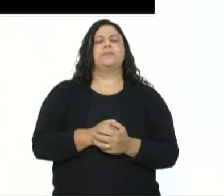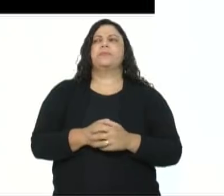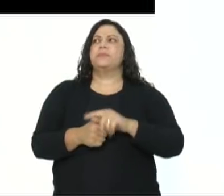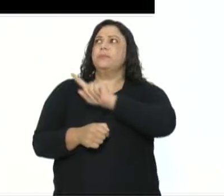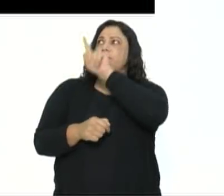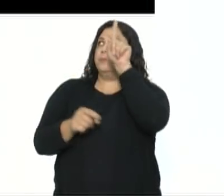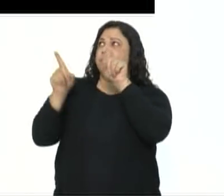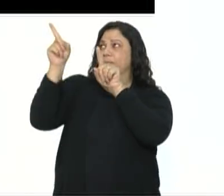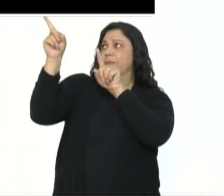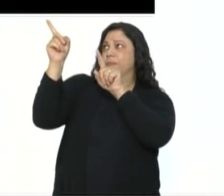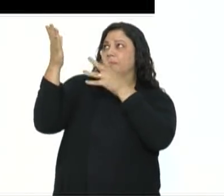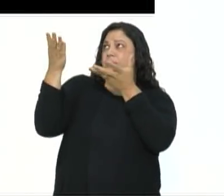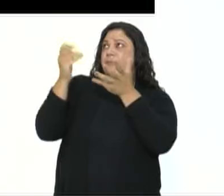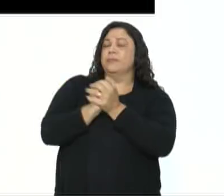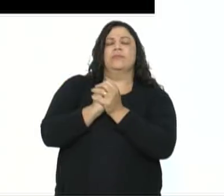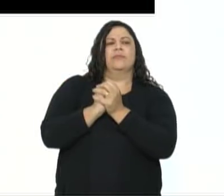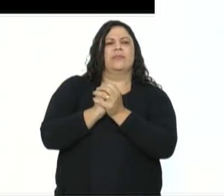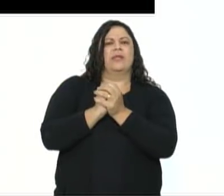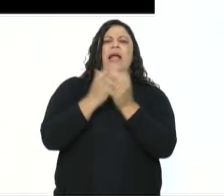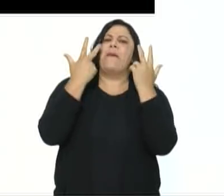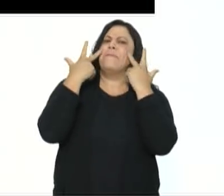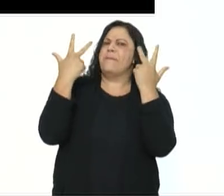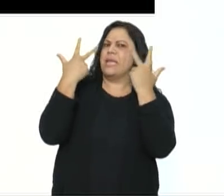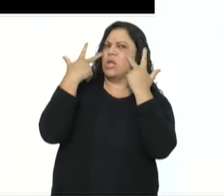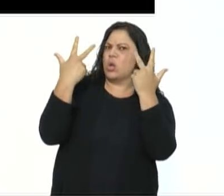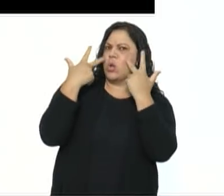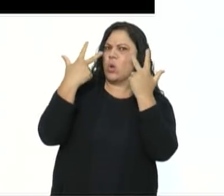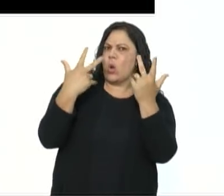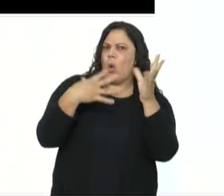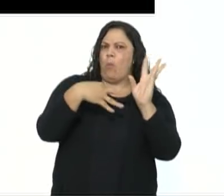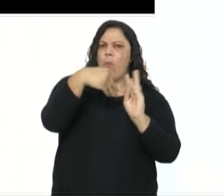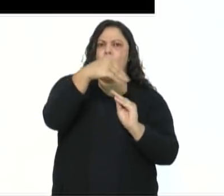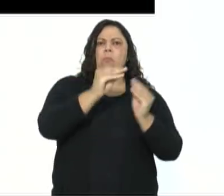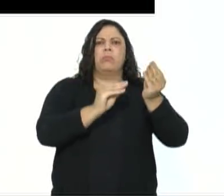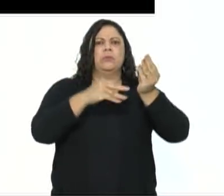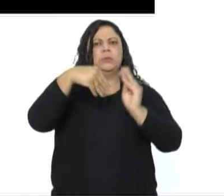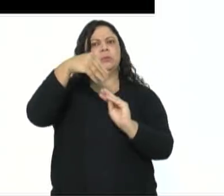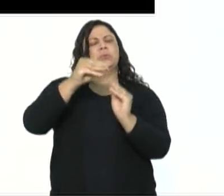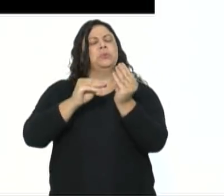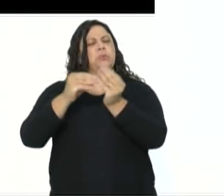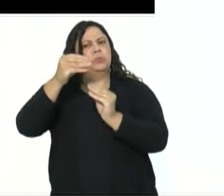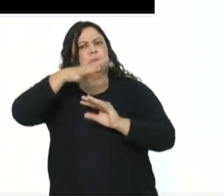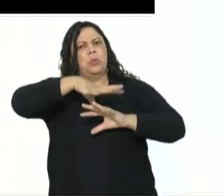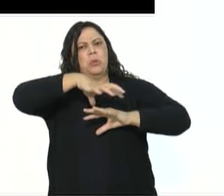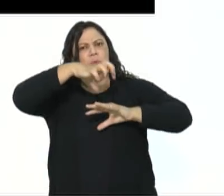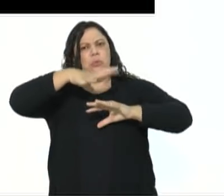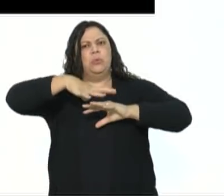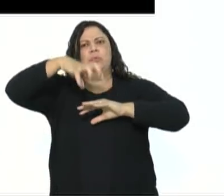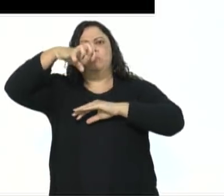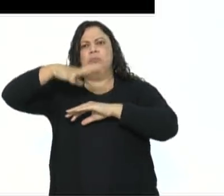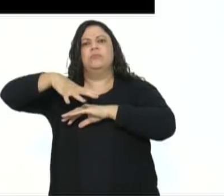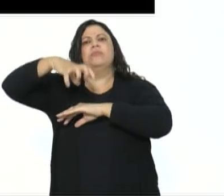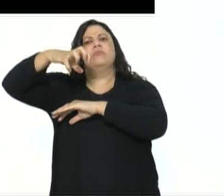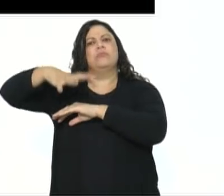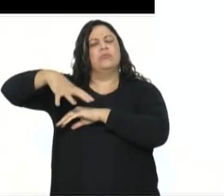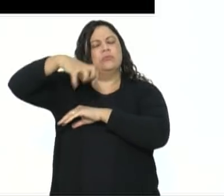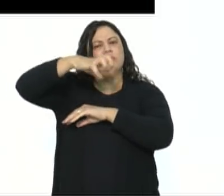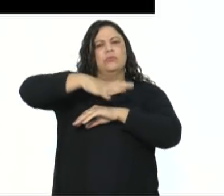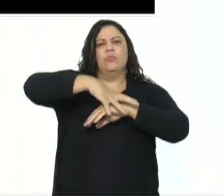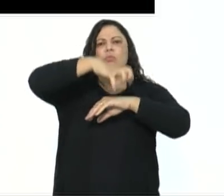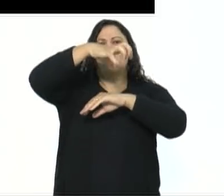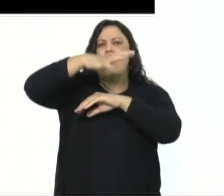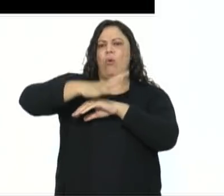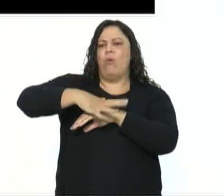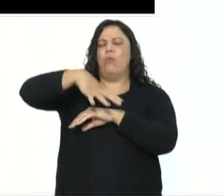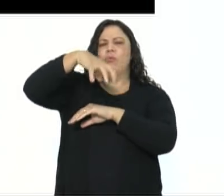bem comum de molusco, ela é um parente muito próximo dos polvos e lulas, só